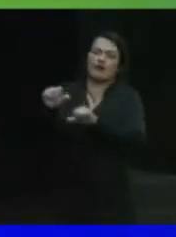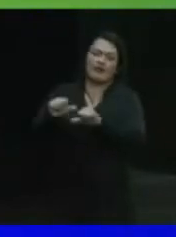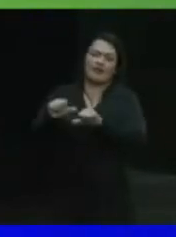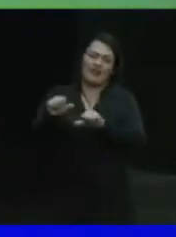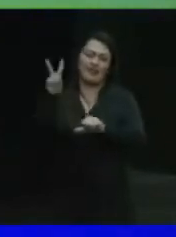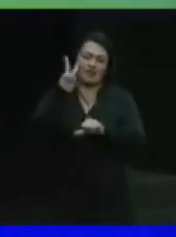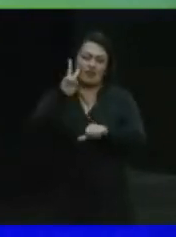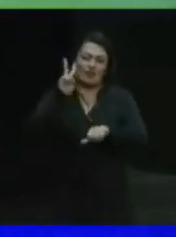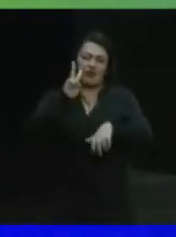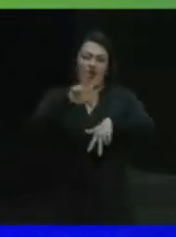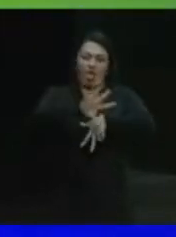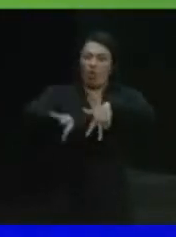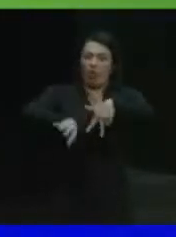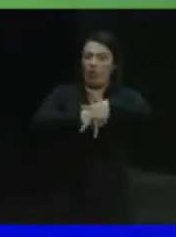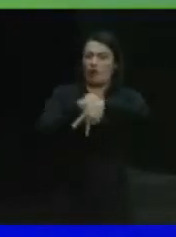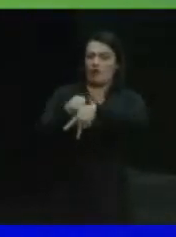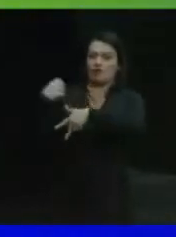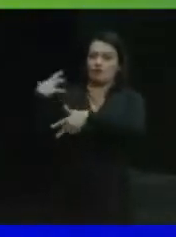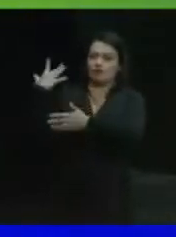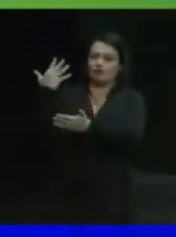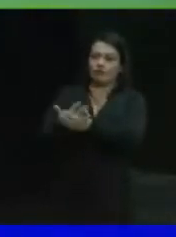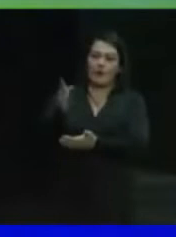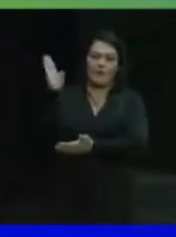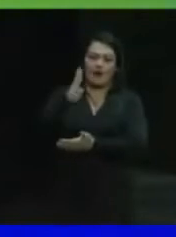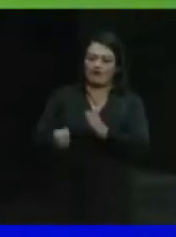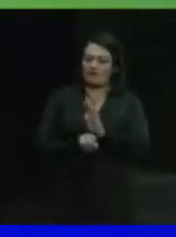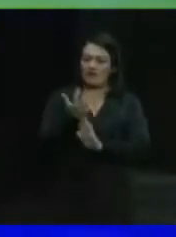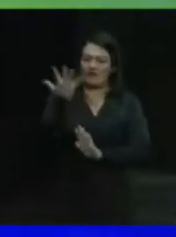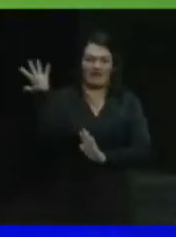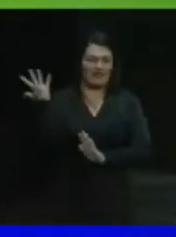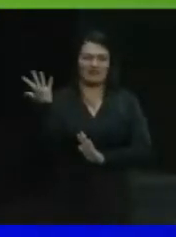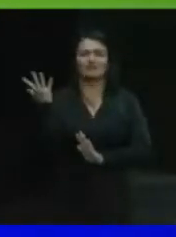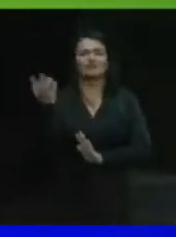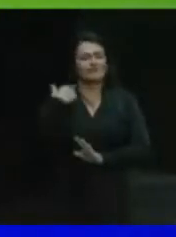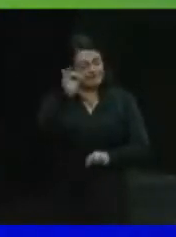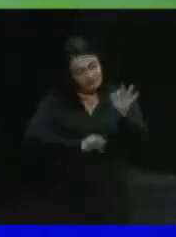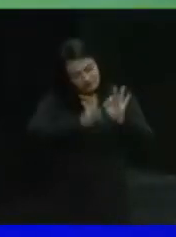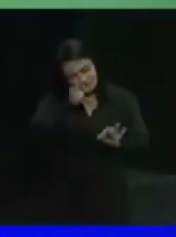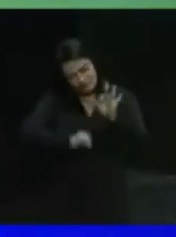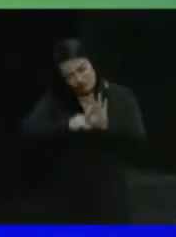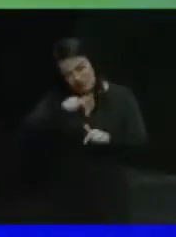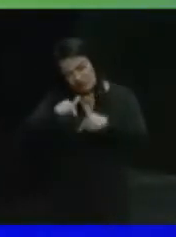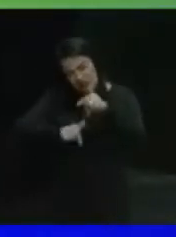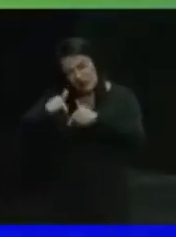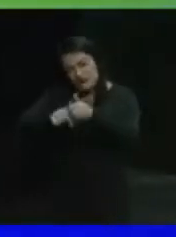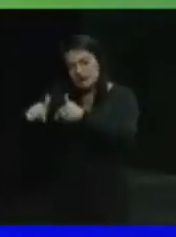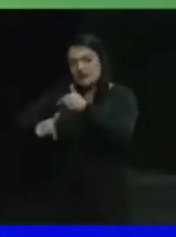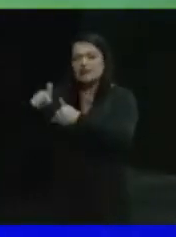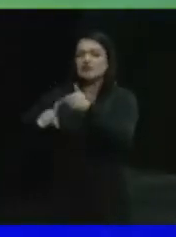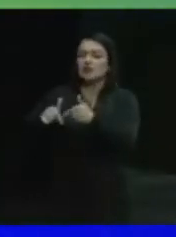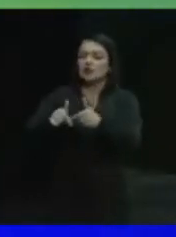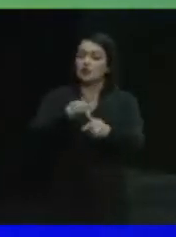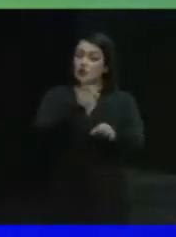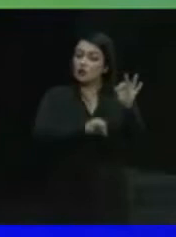uma forma e com números sem precedentes. Julgamos e condenamos